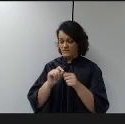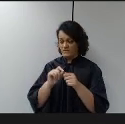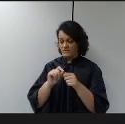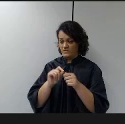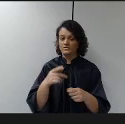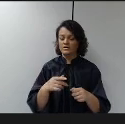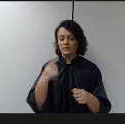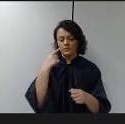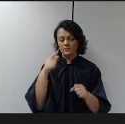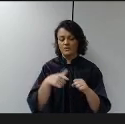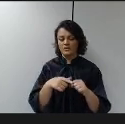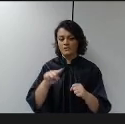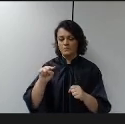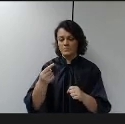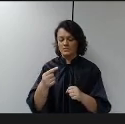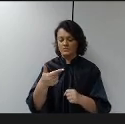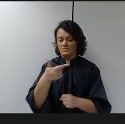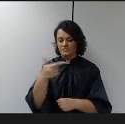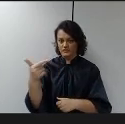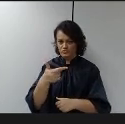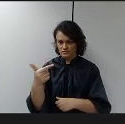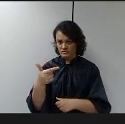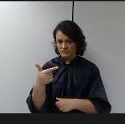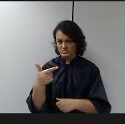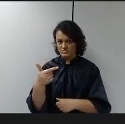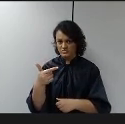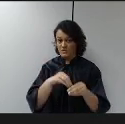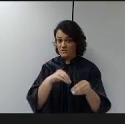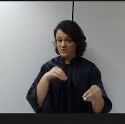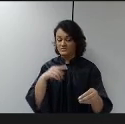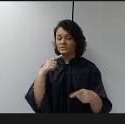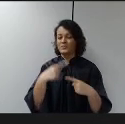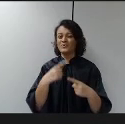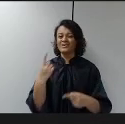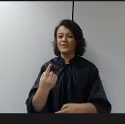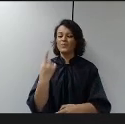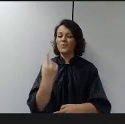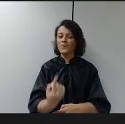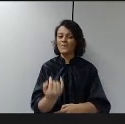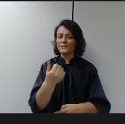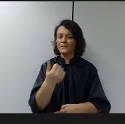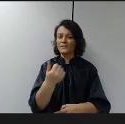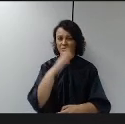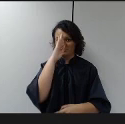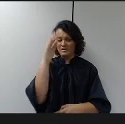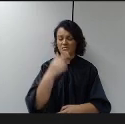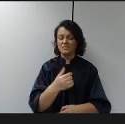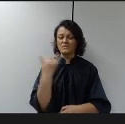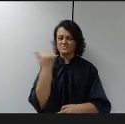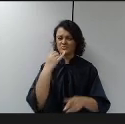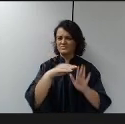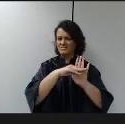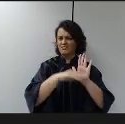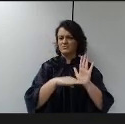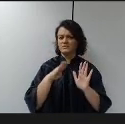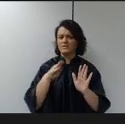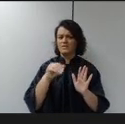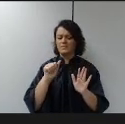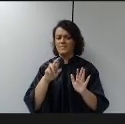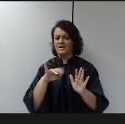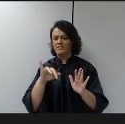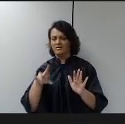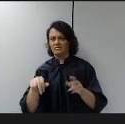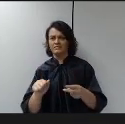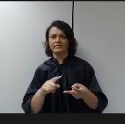doutora Emiliana, porque um dos pontos mais importantes, que seria a questão da cláusula de barreira, prescrição,